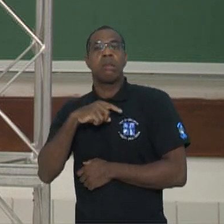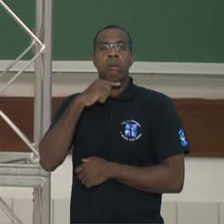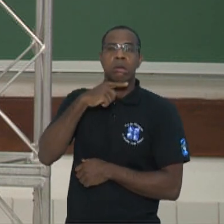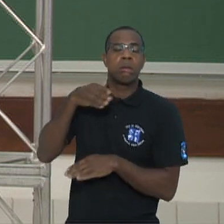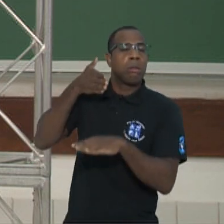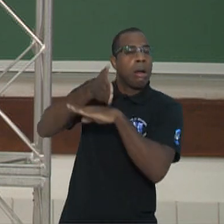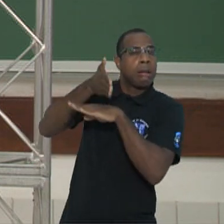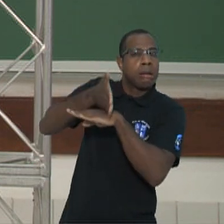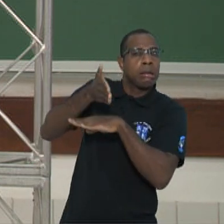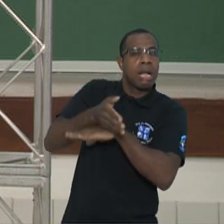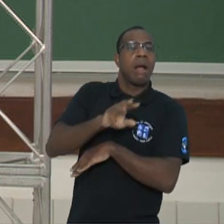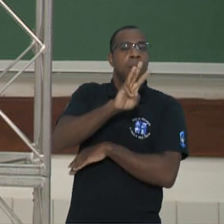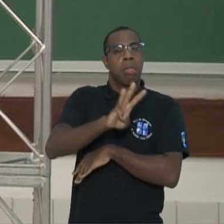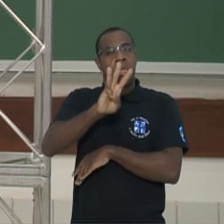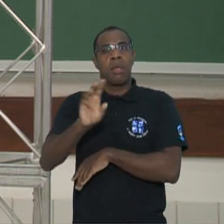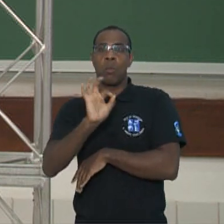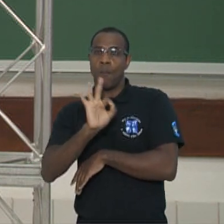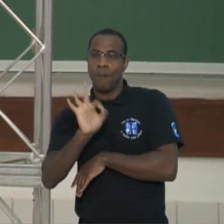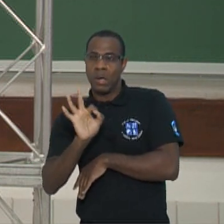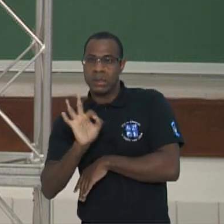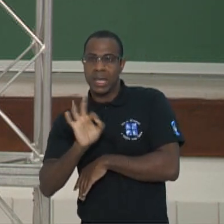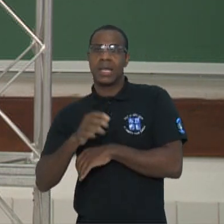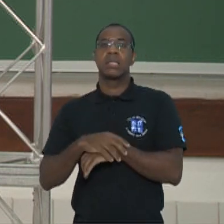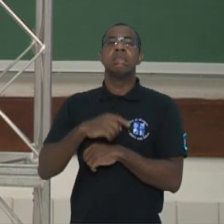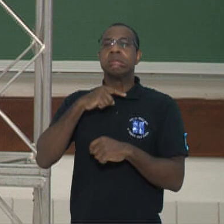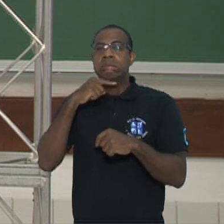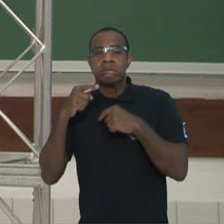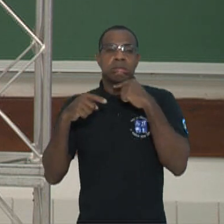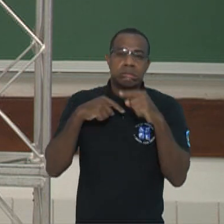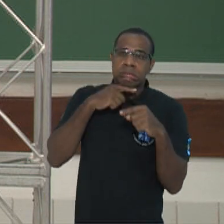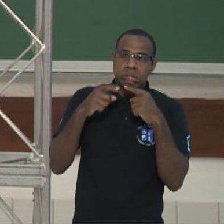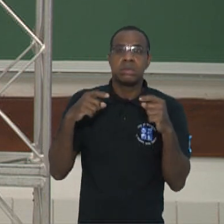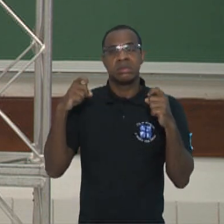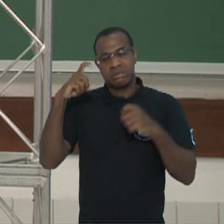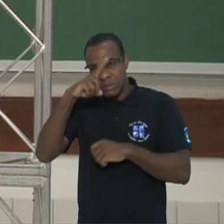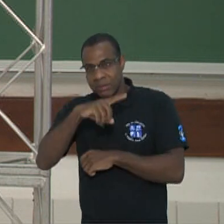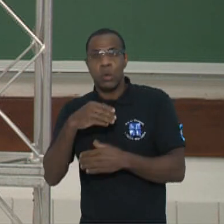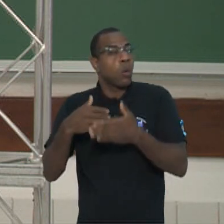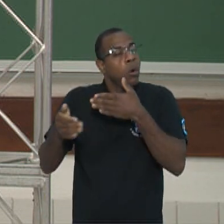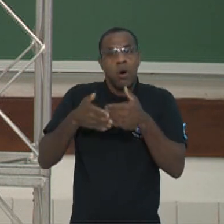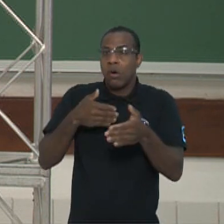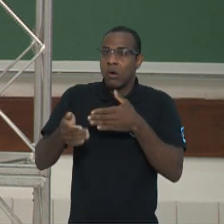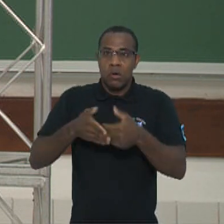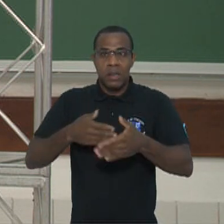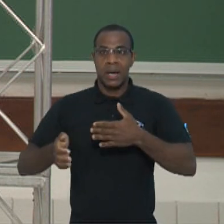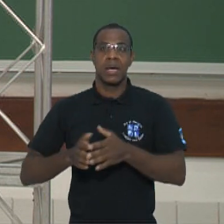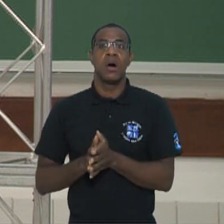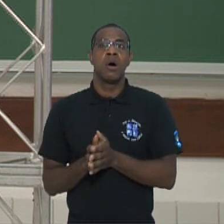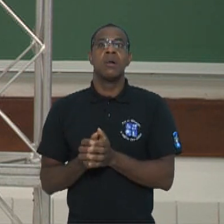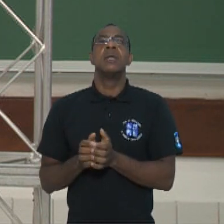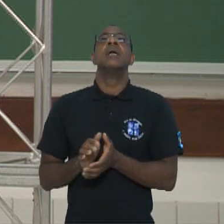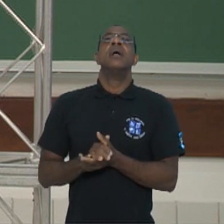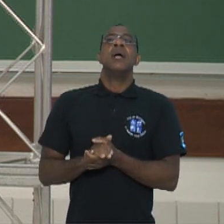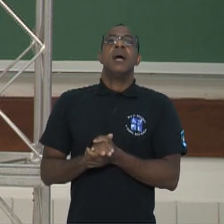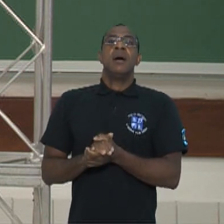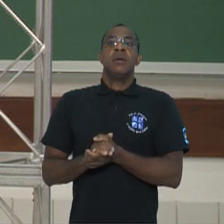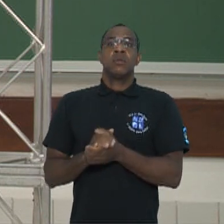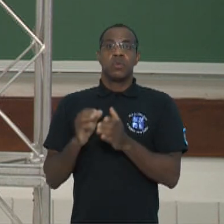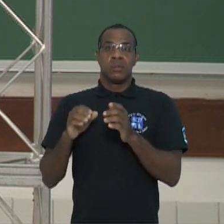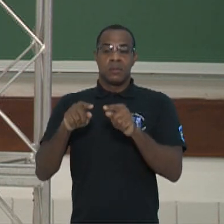acessar, não encontrei ali o exercício, qualquer dificuldade que vocês tenham ou não tenham possibilidade de acessar o